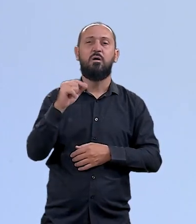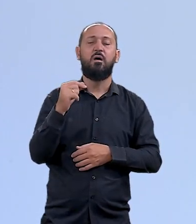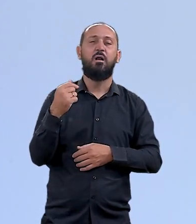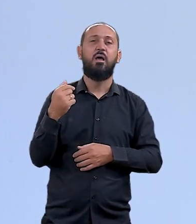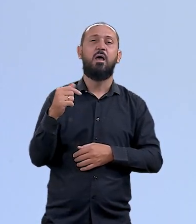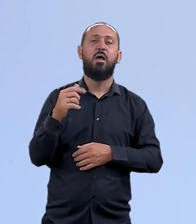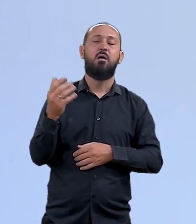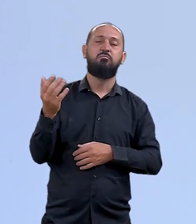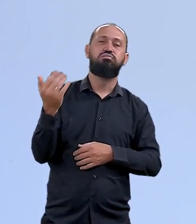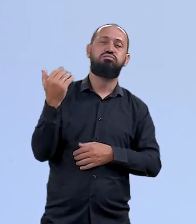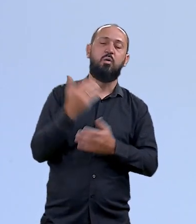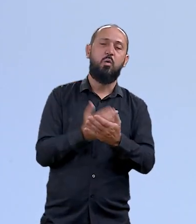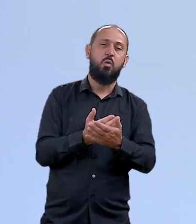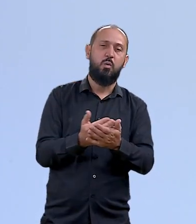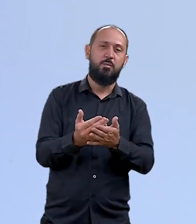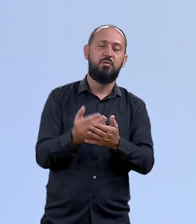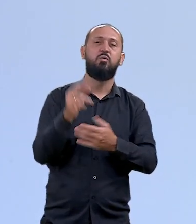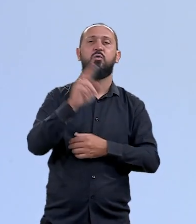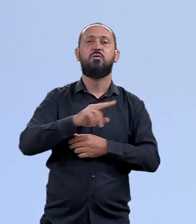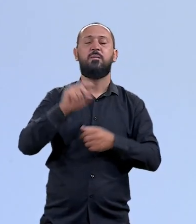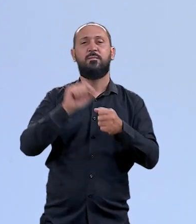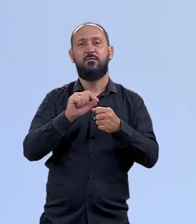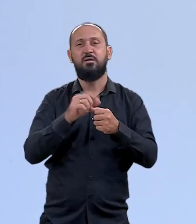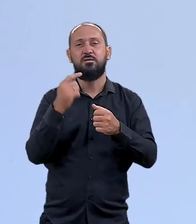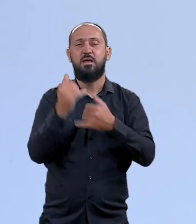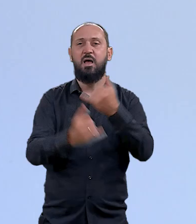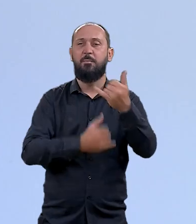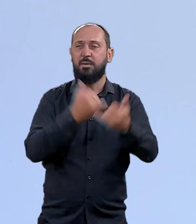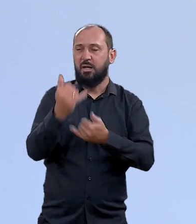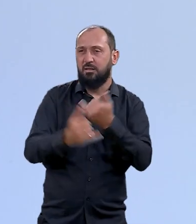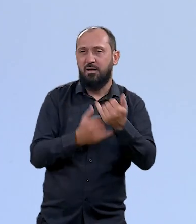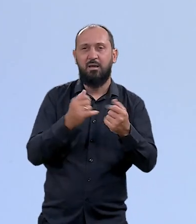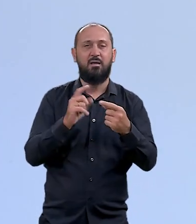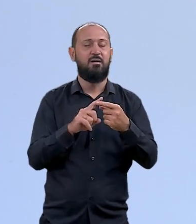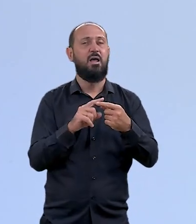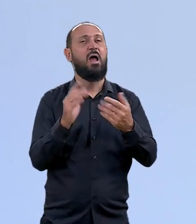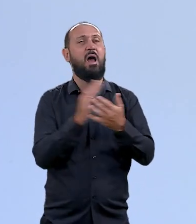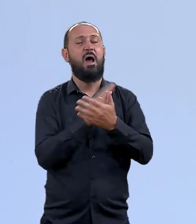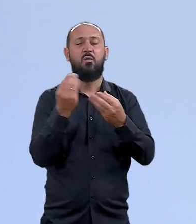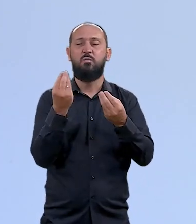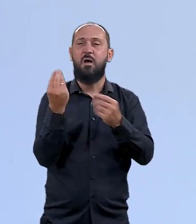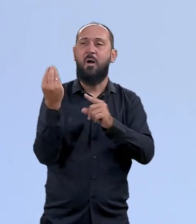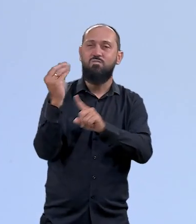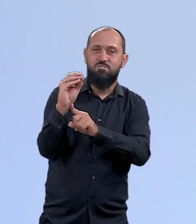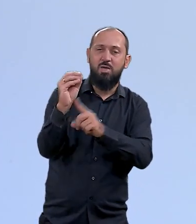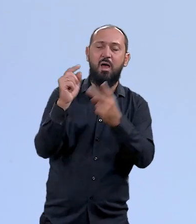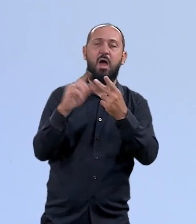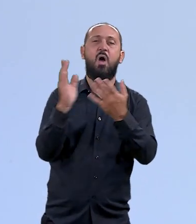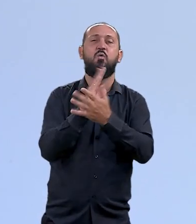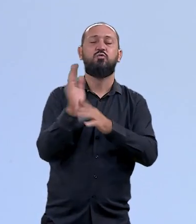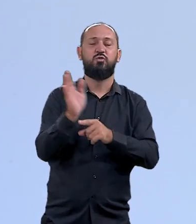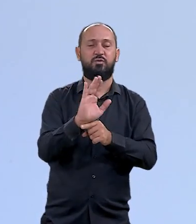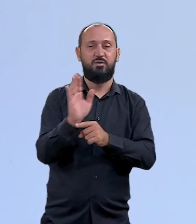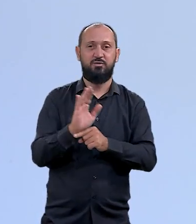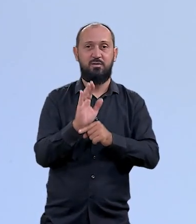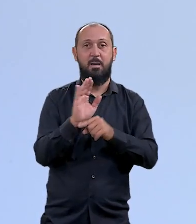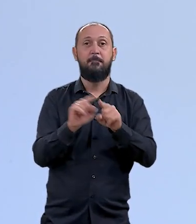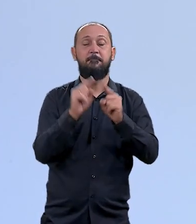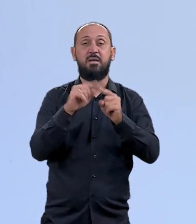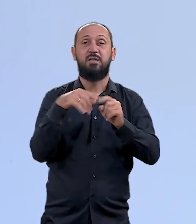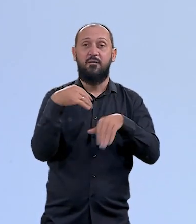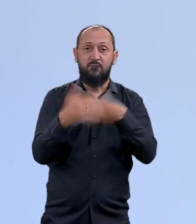Justiça Eleitoral o poder de normatizar as eleições, ou seja, dá um poder regulamentar atípico. E nesse poder